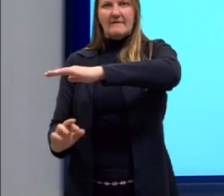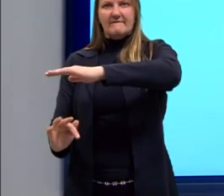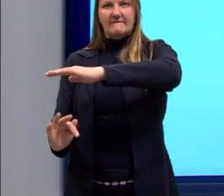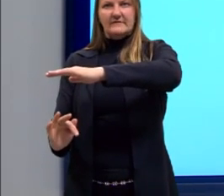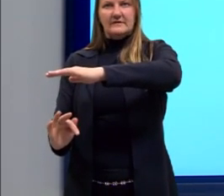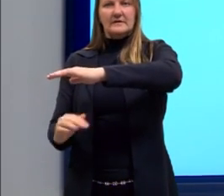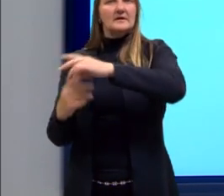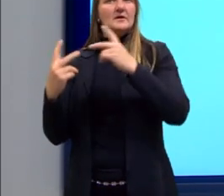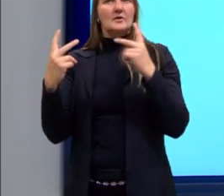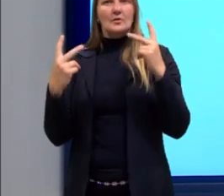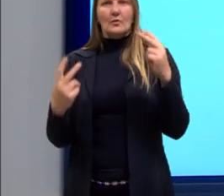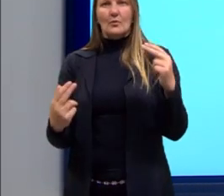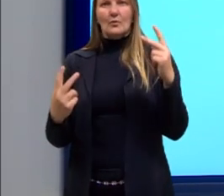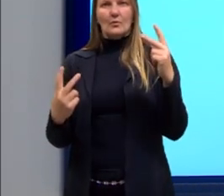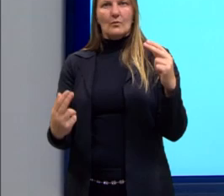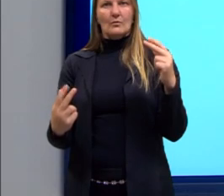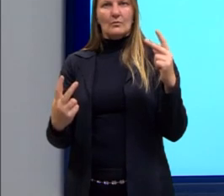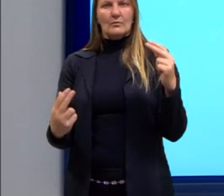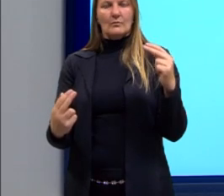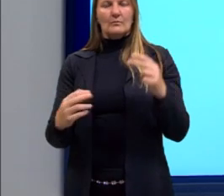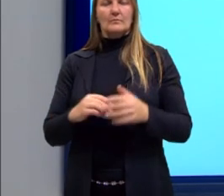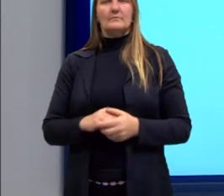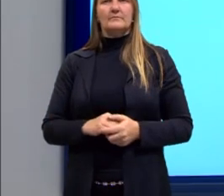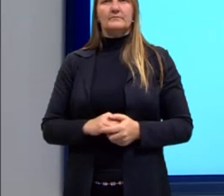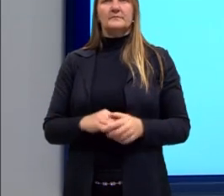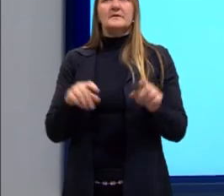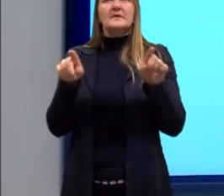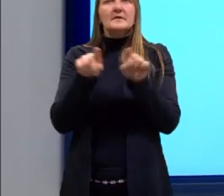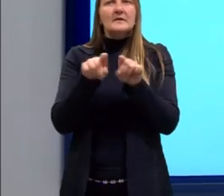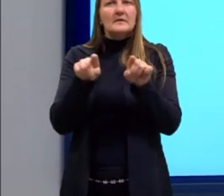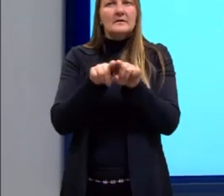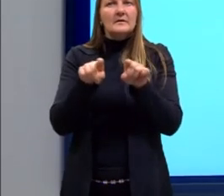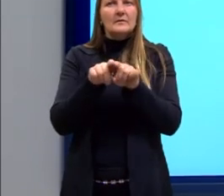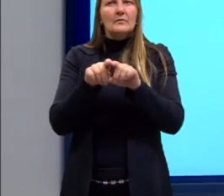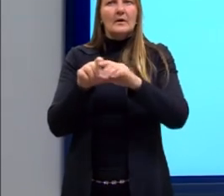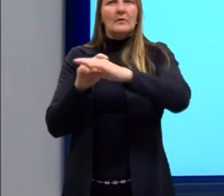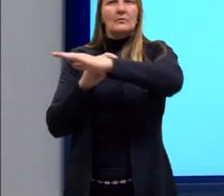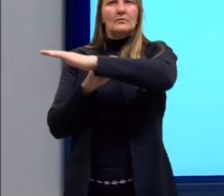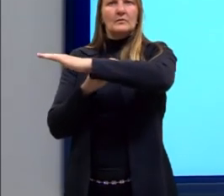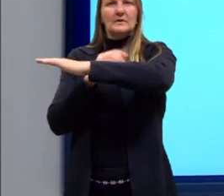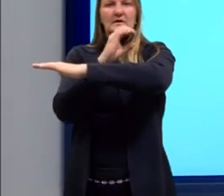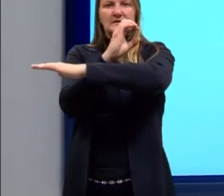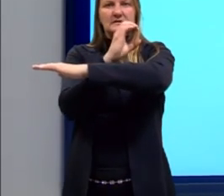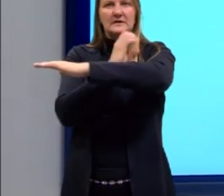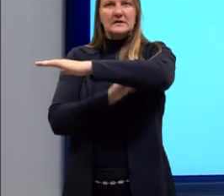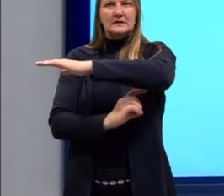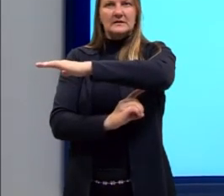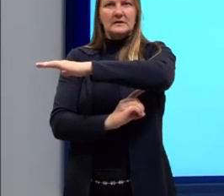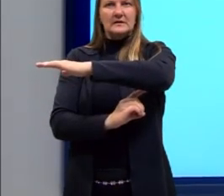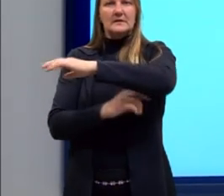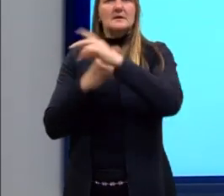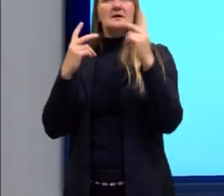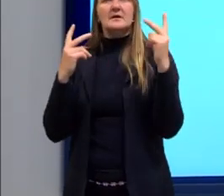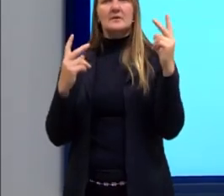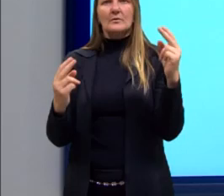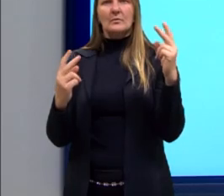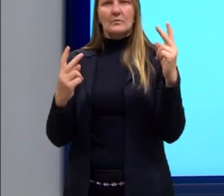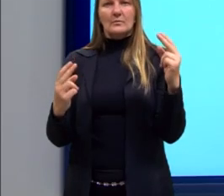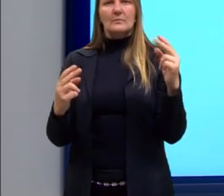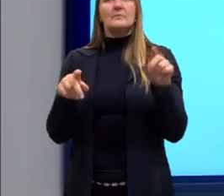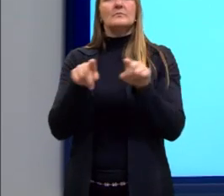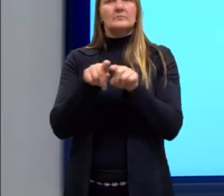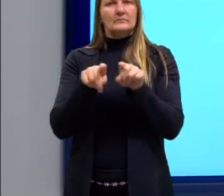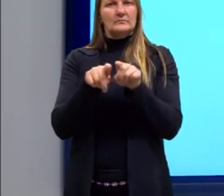F então possuem mesma medida assim como se e de São correspondentes